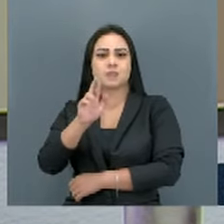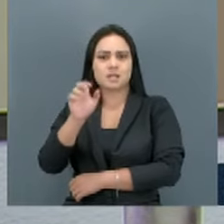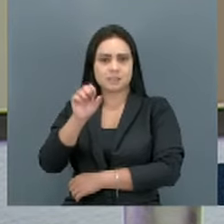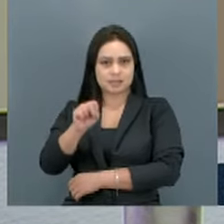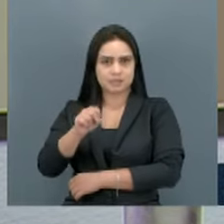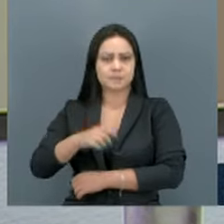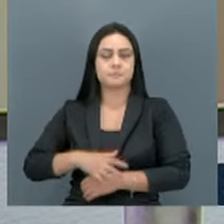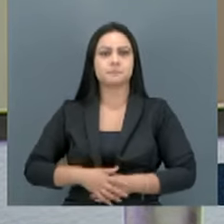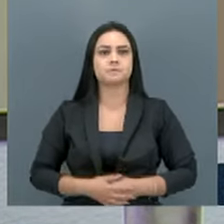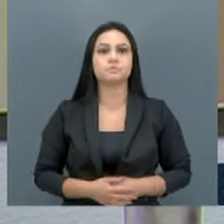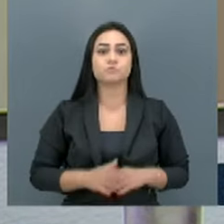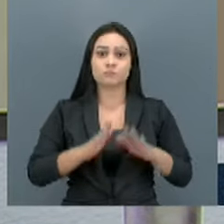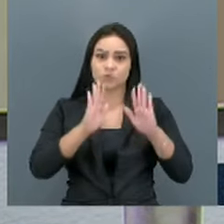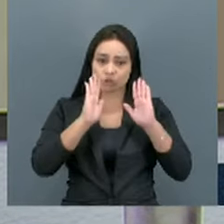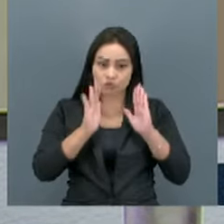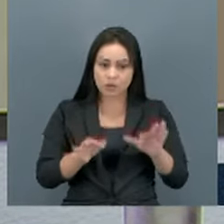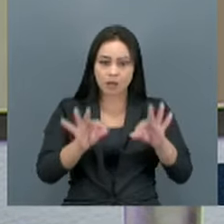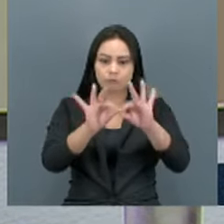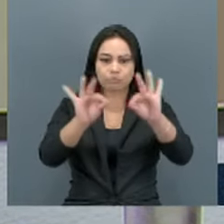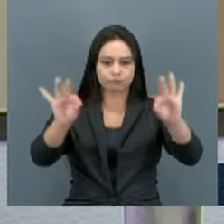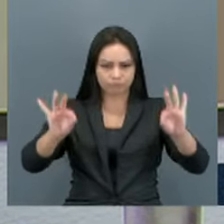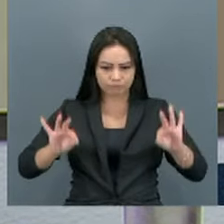já demarcada.